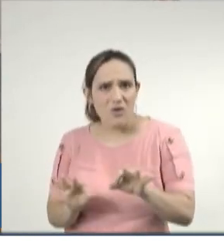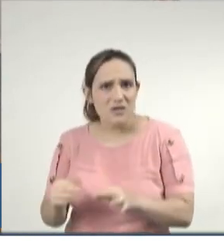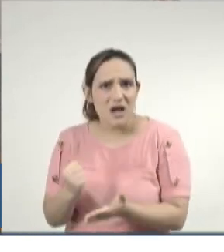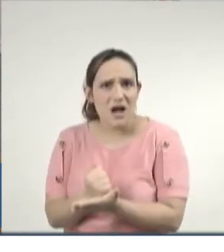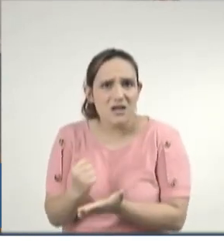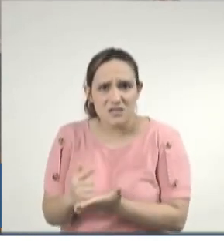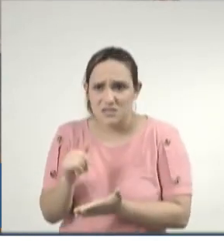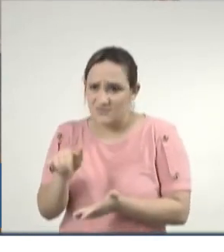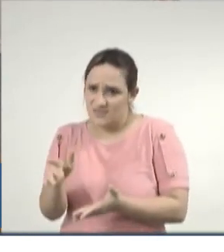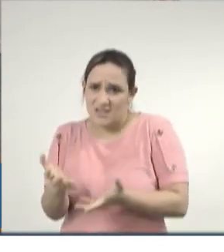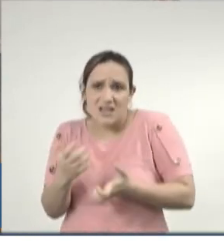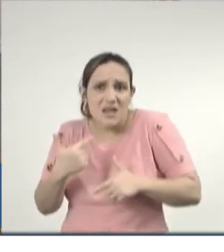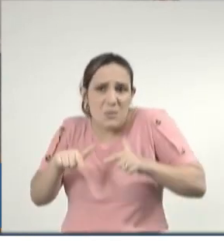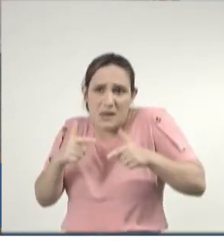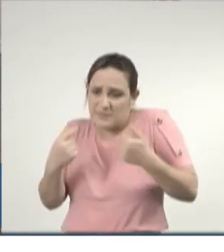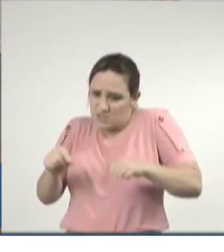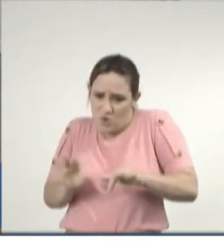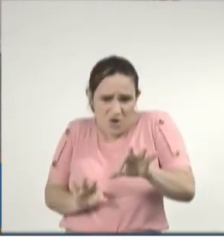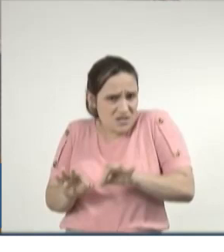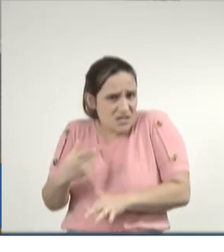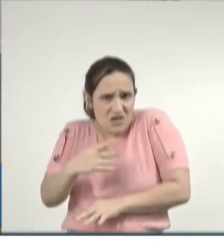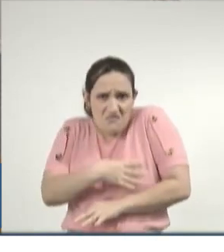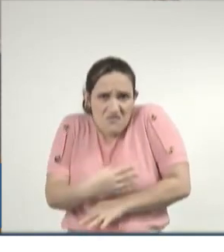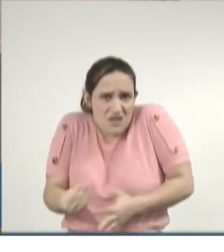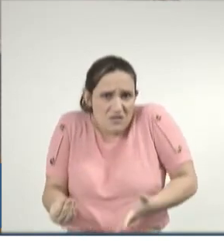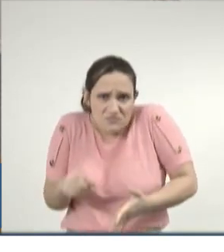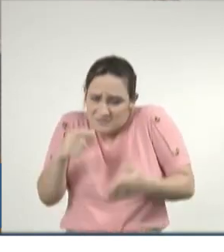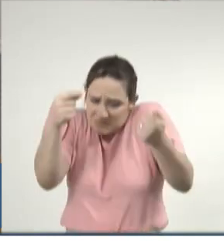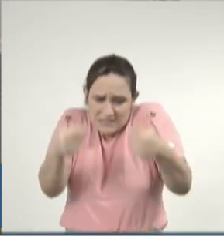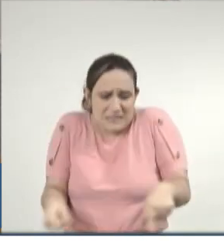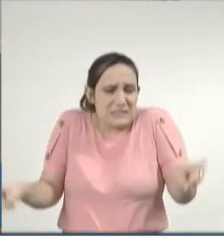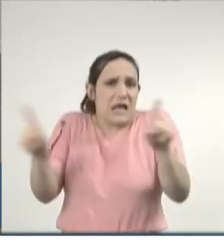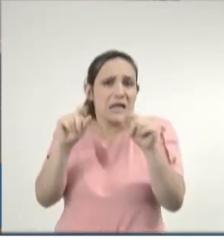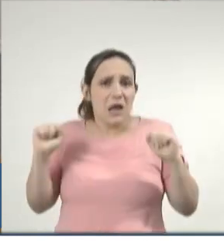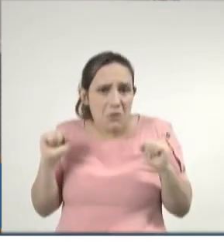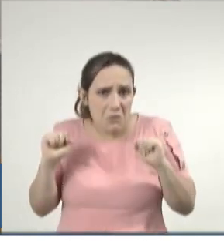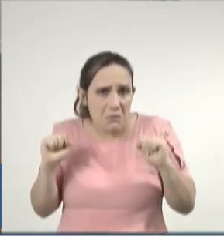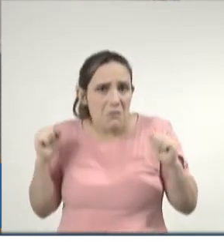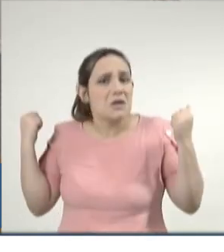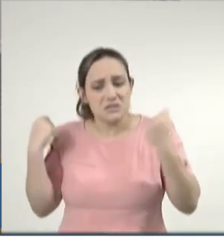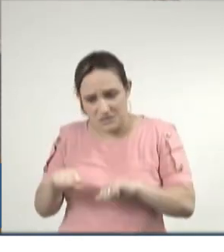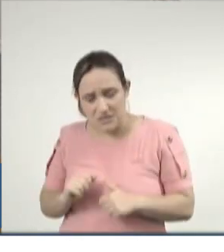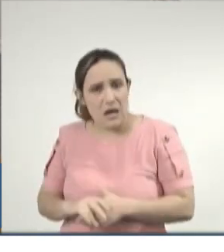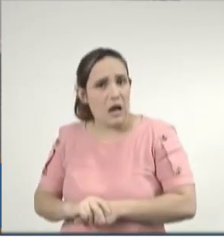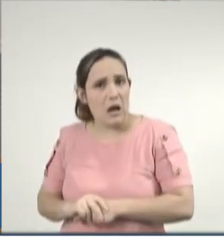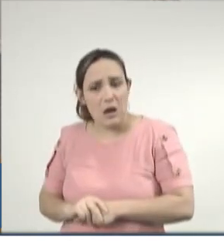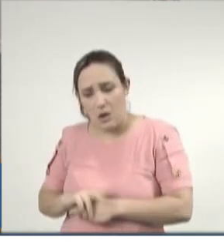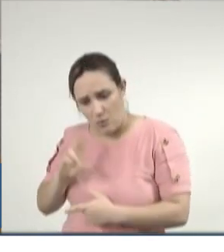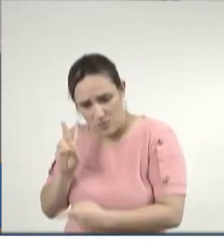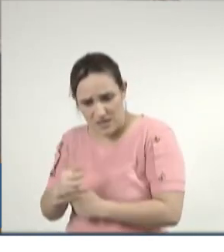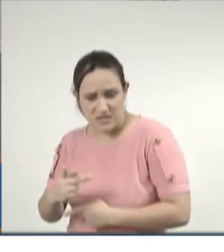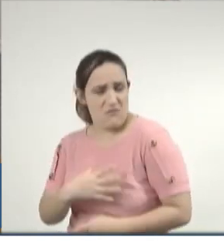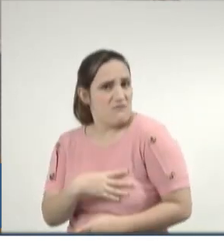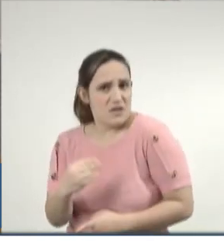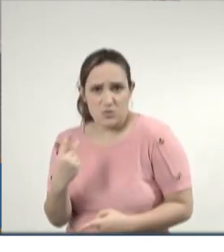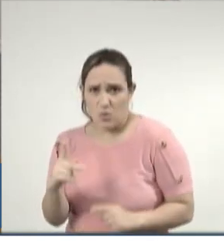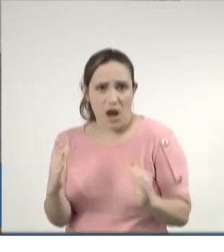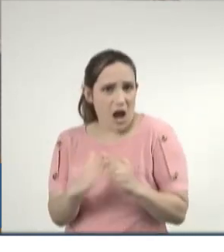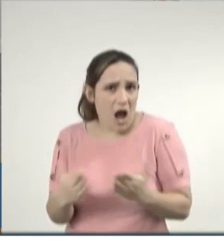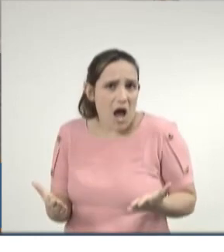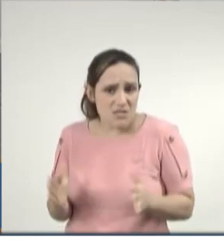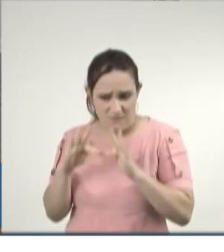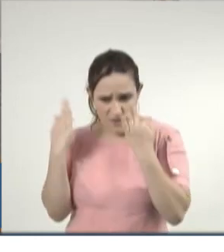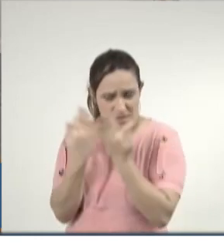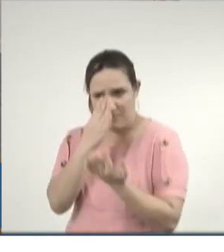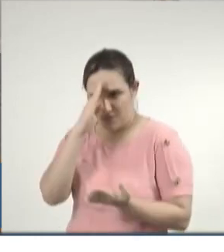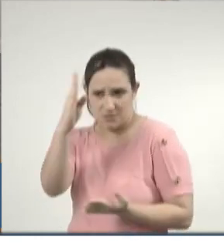quer trabalhar, o que nem seria necessário, que primeiro administre a vida dos filhos e da casa e da família, não